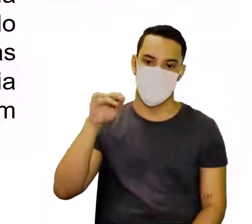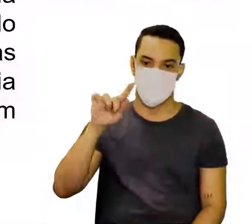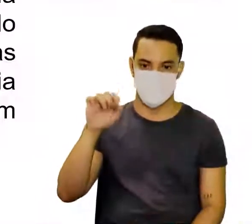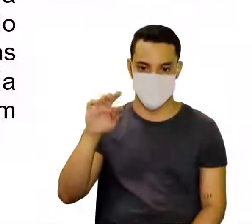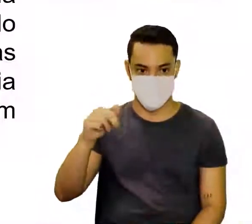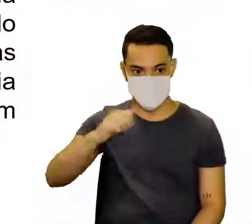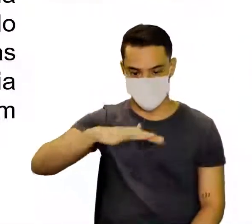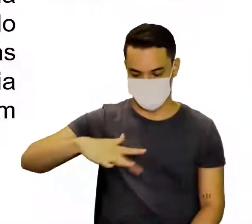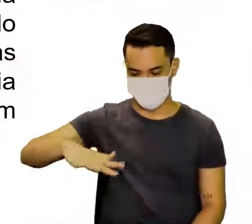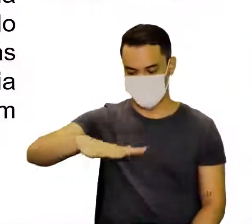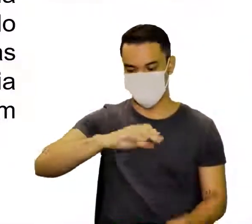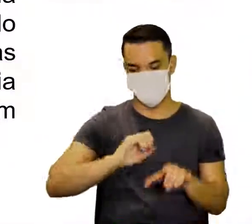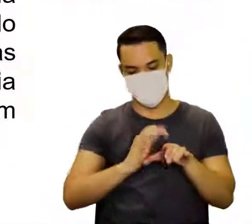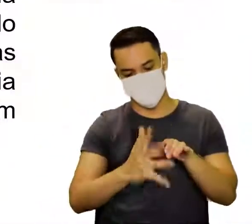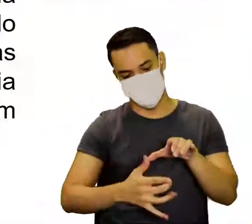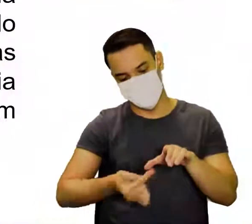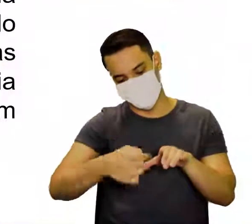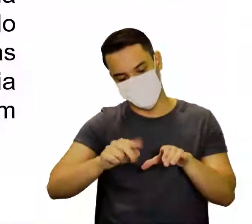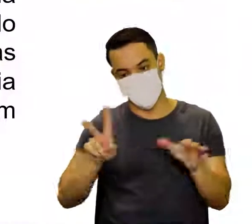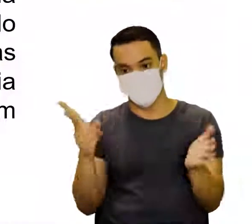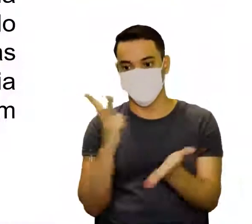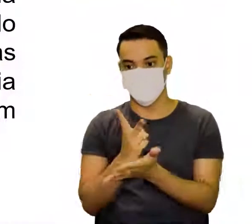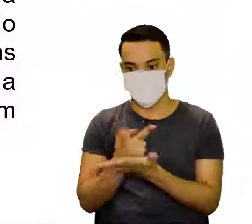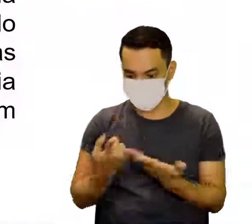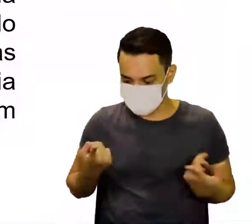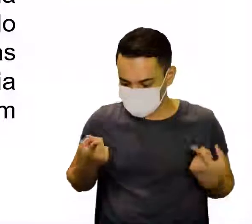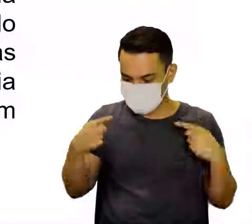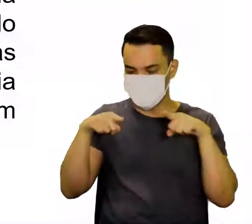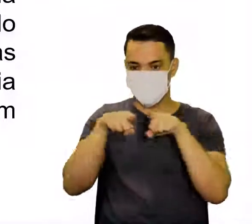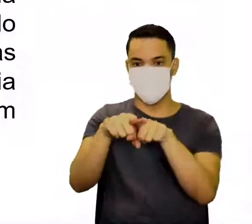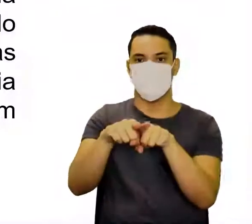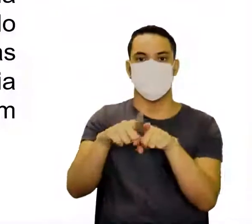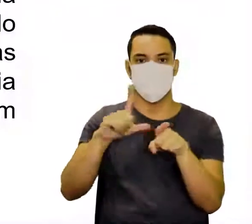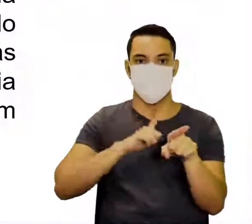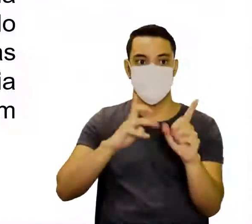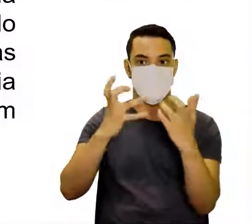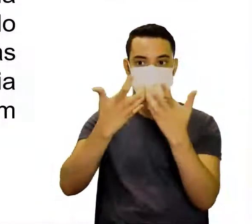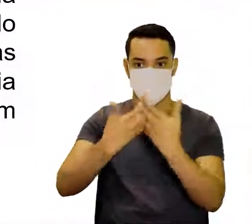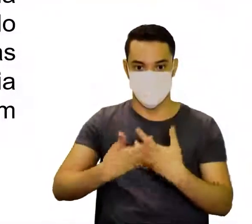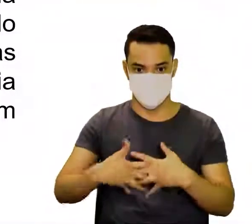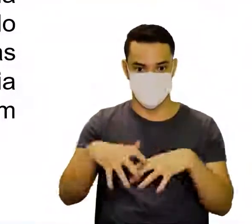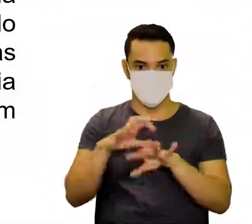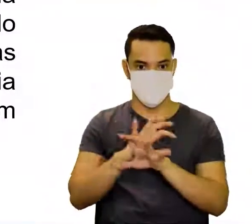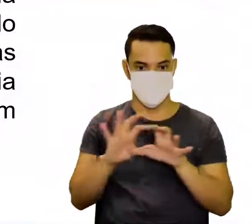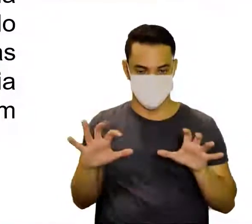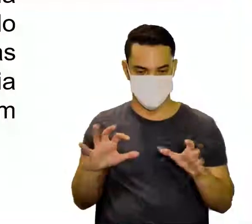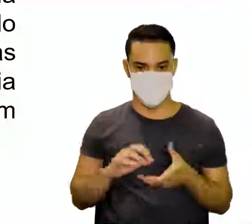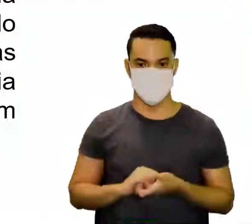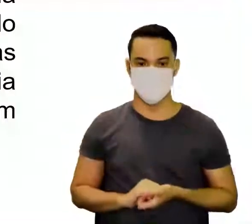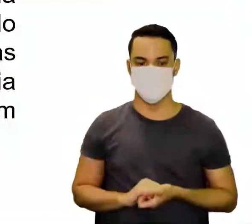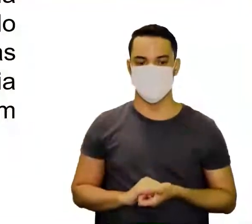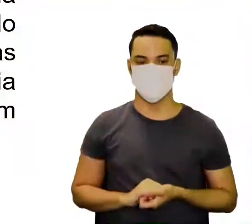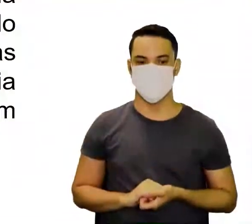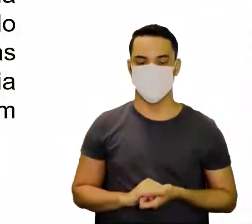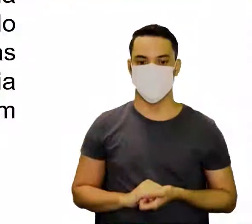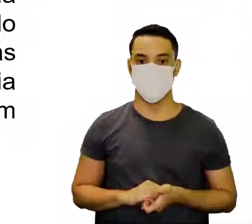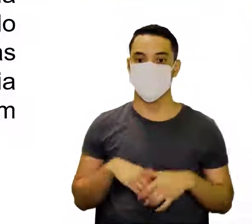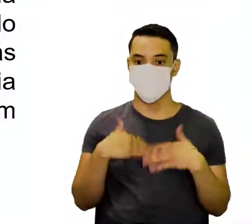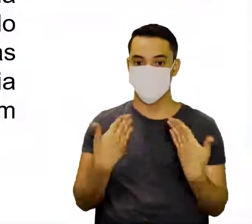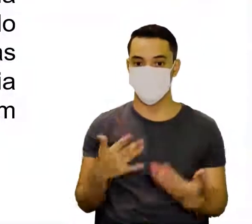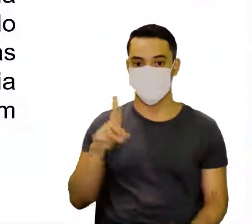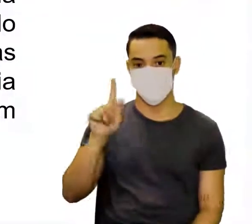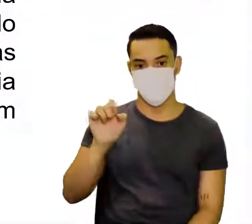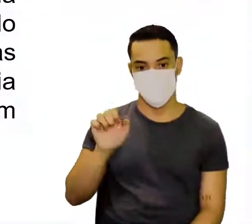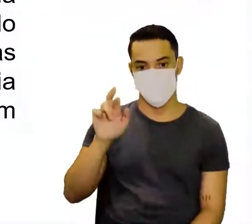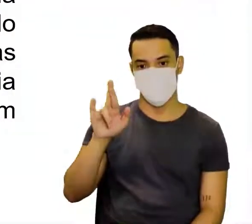campo, tá, pessoal? Então, o gerador de corrente contínua, ele tem esse mecanismo aí, ok? Bom, os grandes